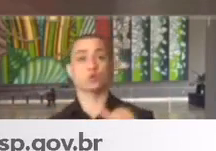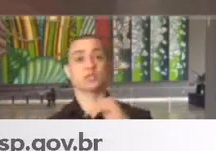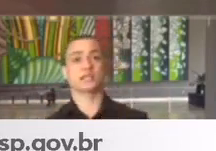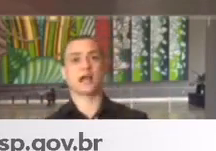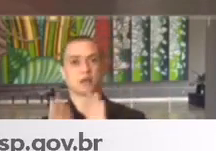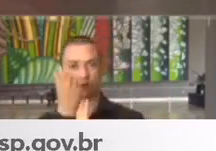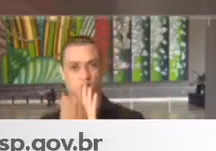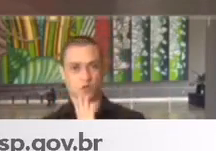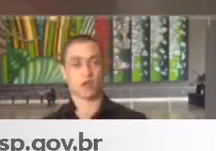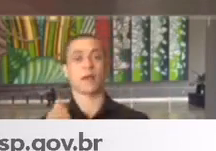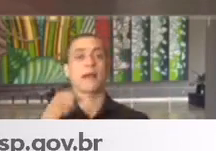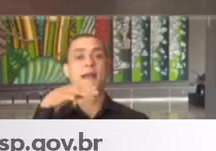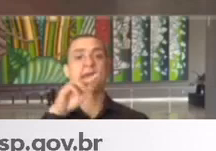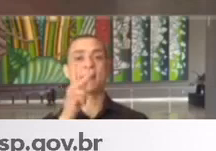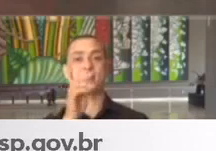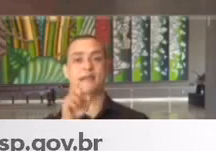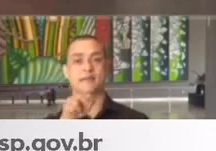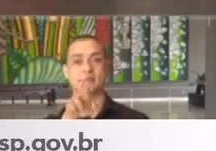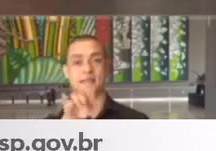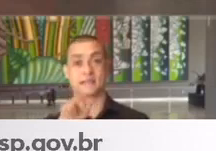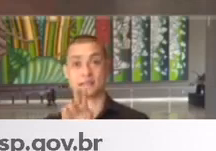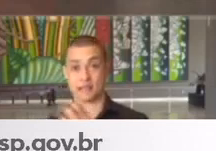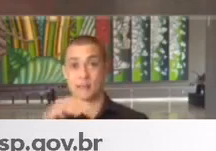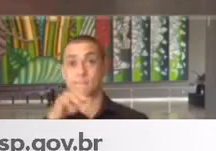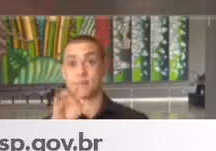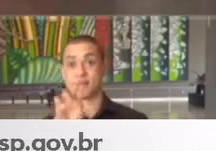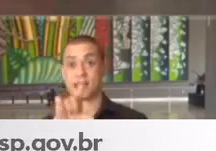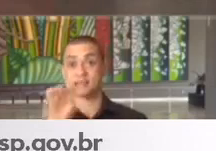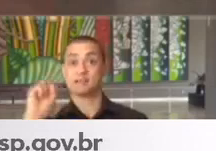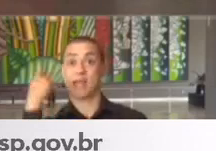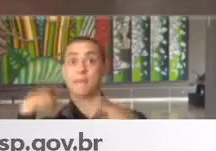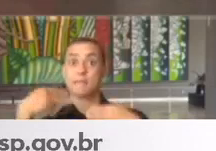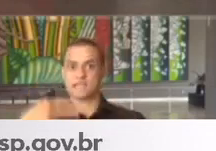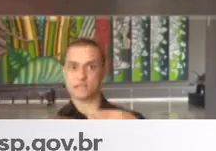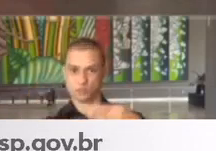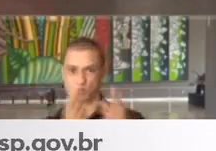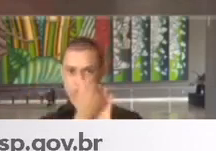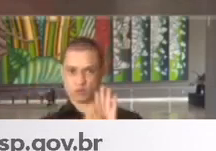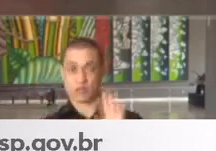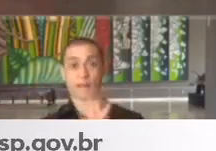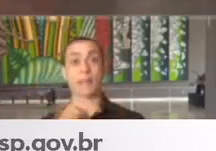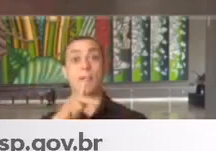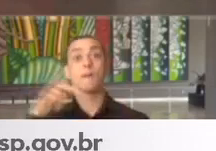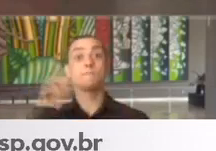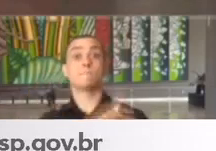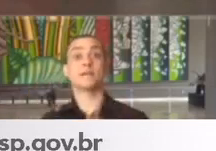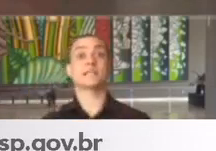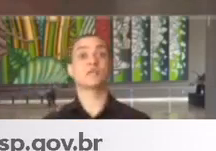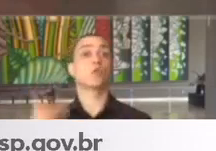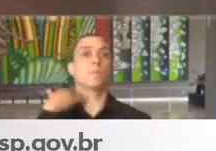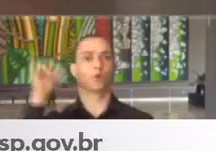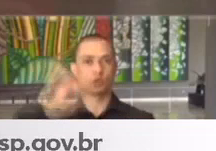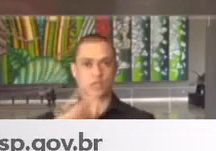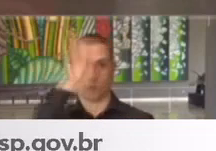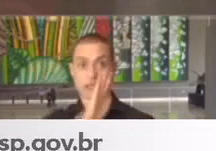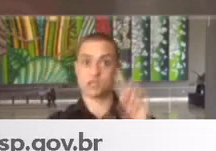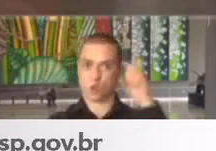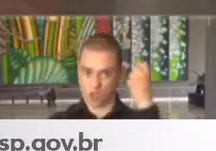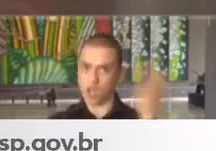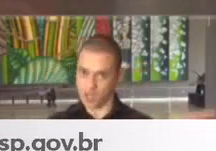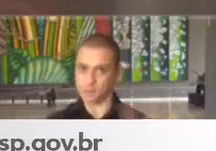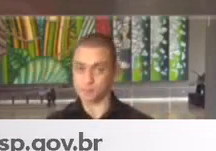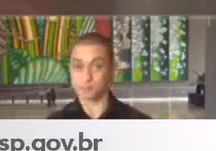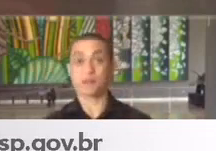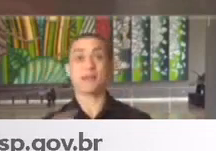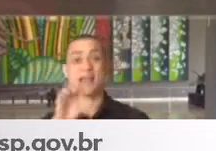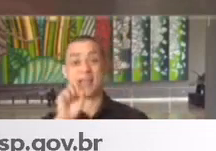Fazenda e Planejamento, Henrique Meirelles, ex-ministro da Fazenda e ex-presidente do Banco Central do Brasil. Complementando, a Sabesp